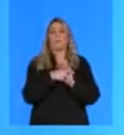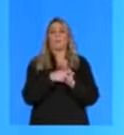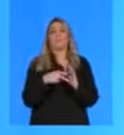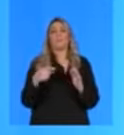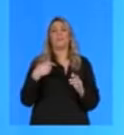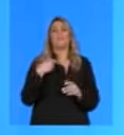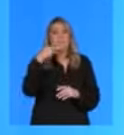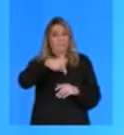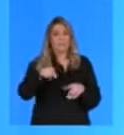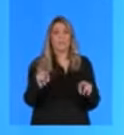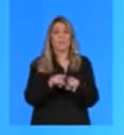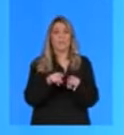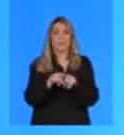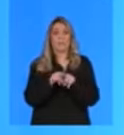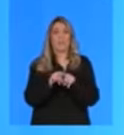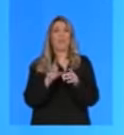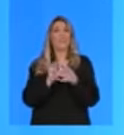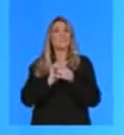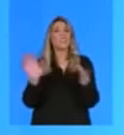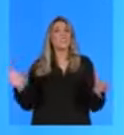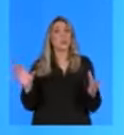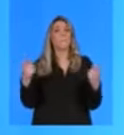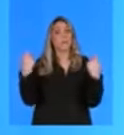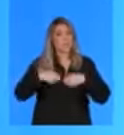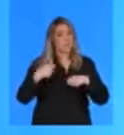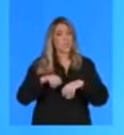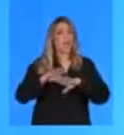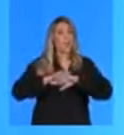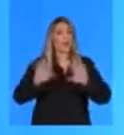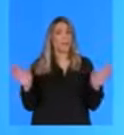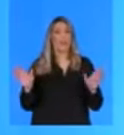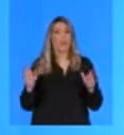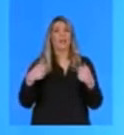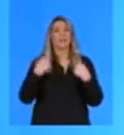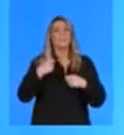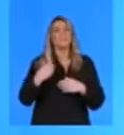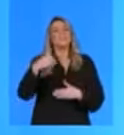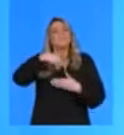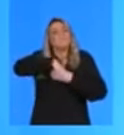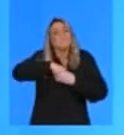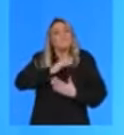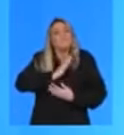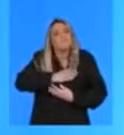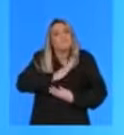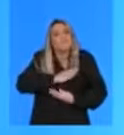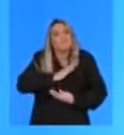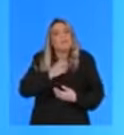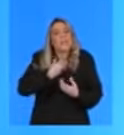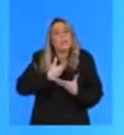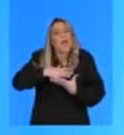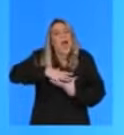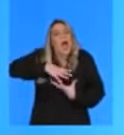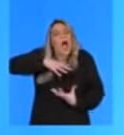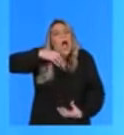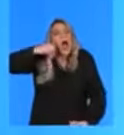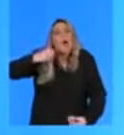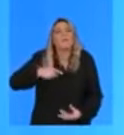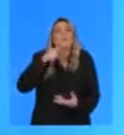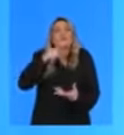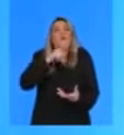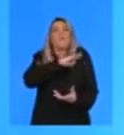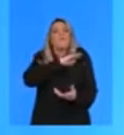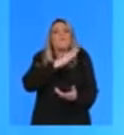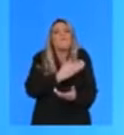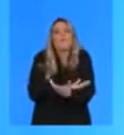que foi dita agora do esgoto é isso precisa acabar tem que nascer do seu coração Tem Que Nascer da sua alma da sua fibra do seu